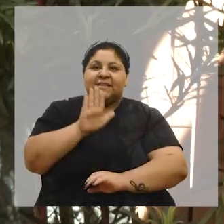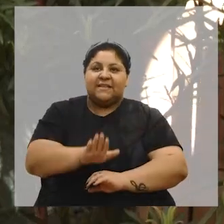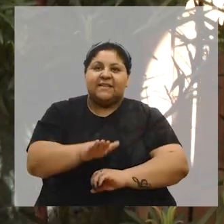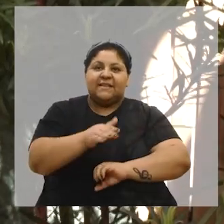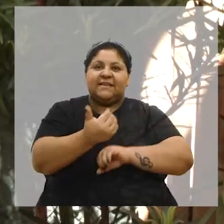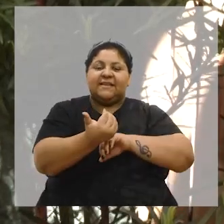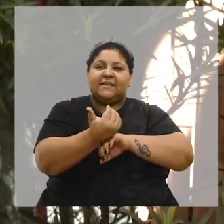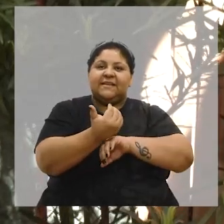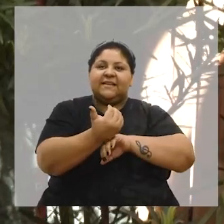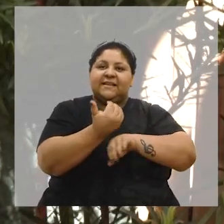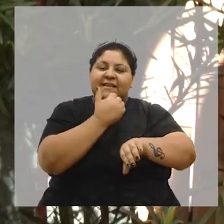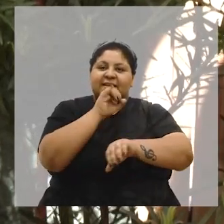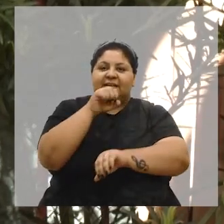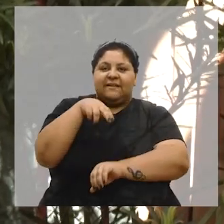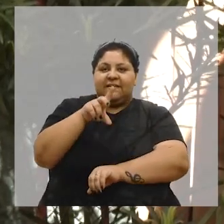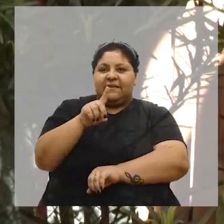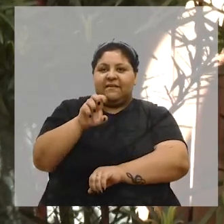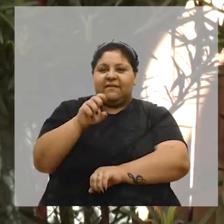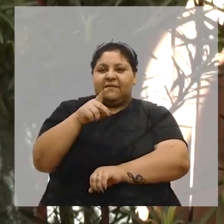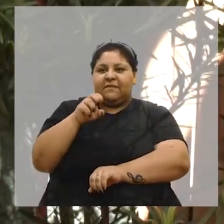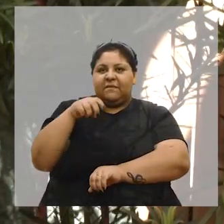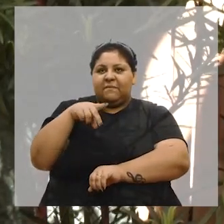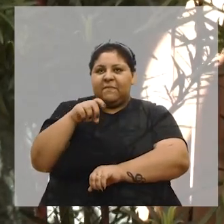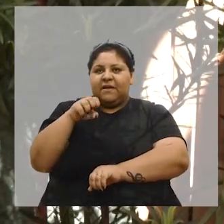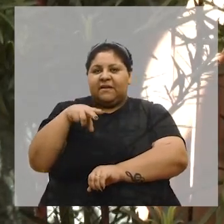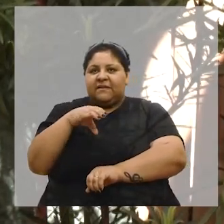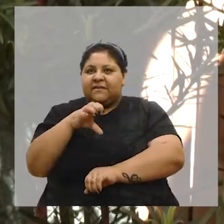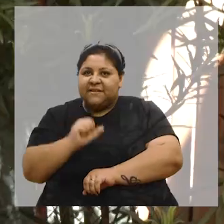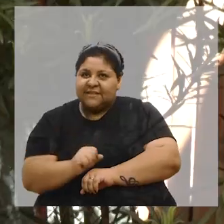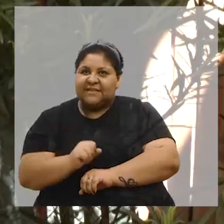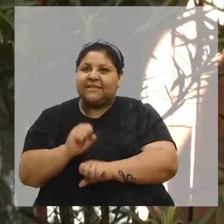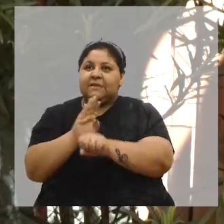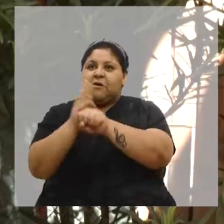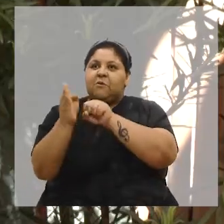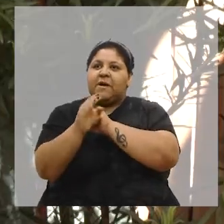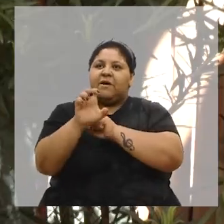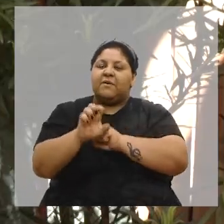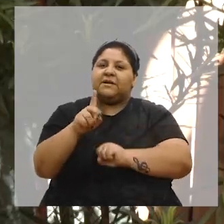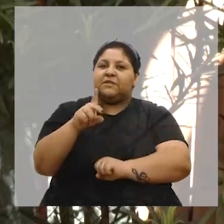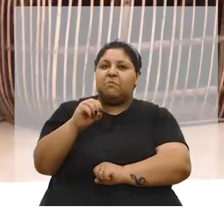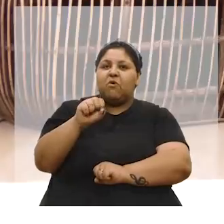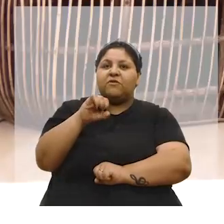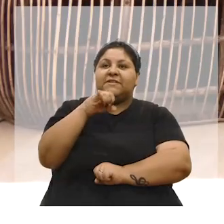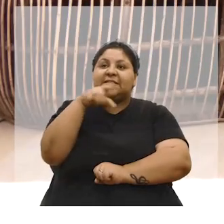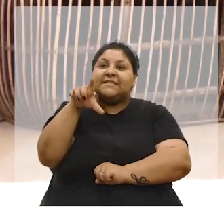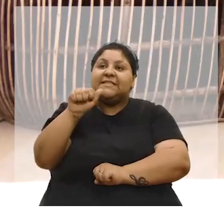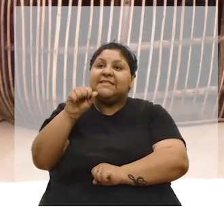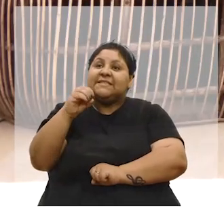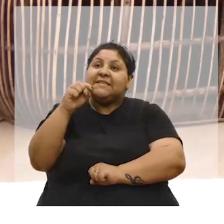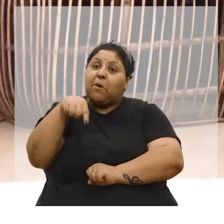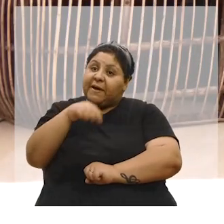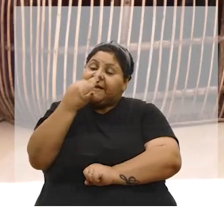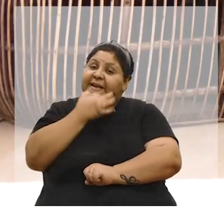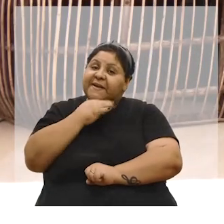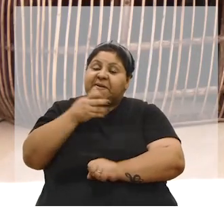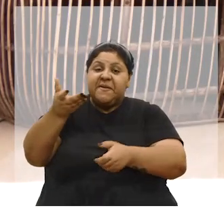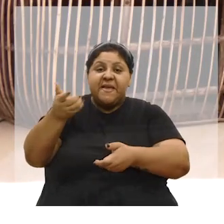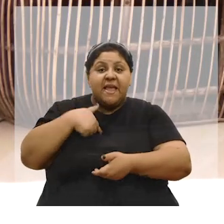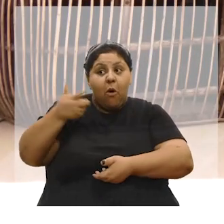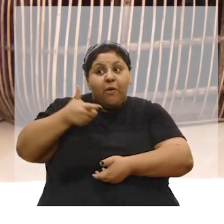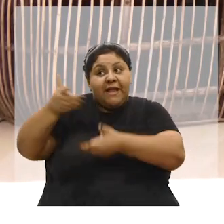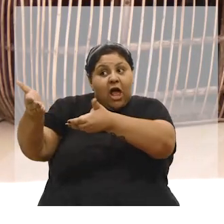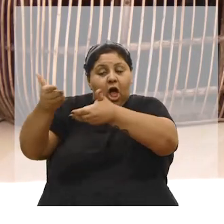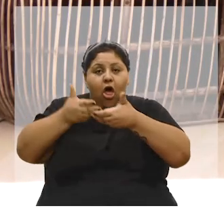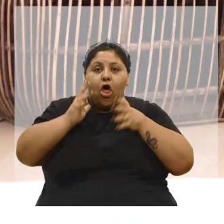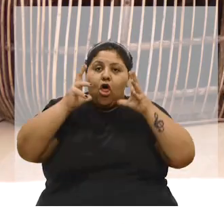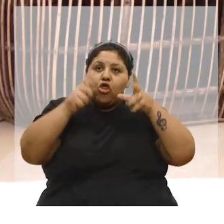né? A gente fica aqui na Avenida Independência, 2172, no bairro Exposição, em Caxias. E eu